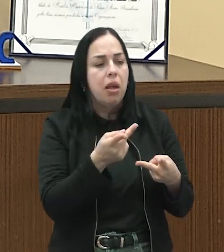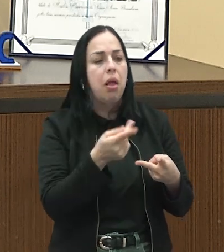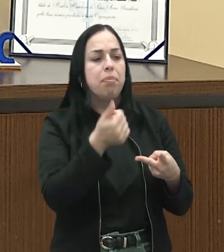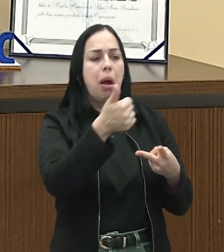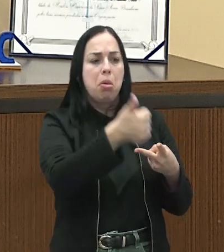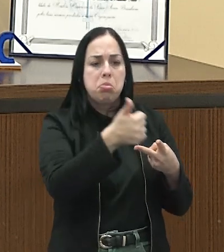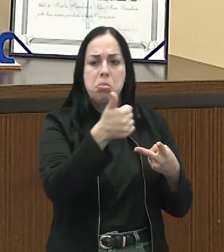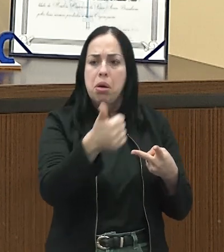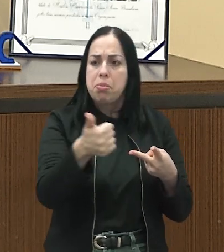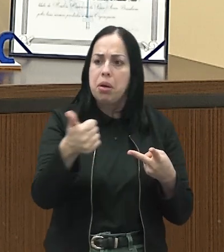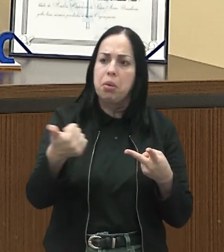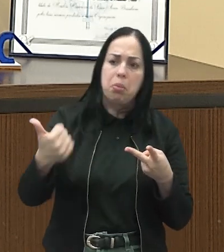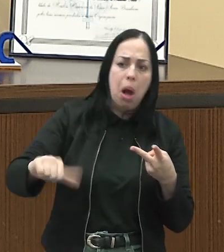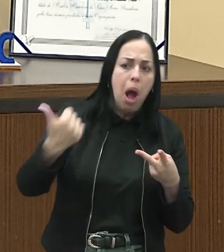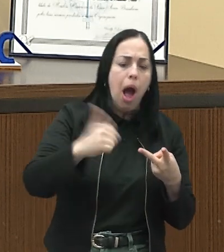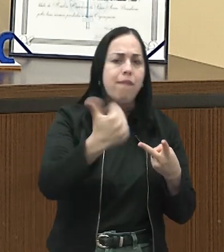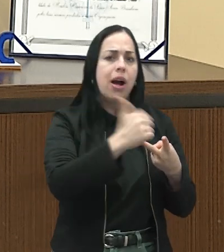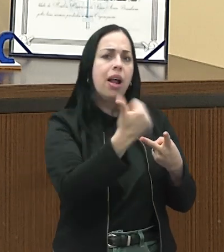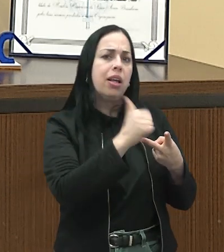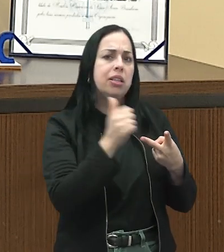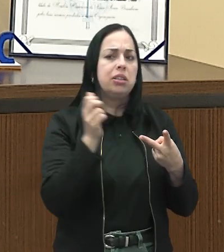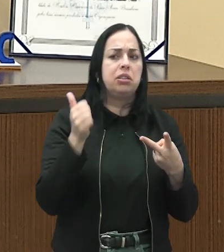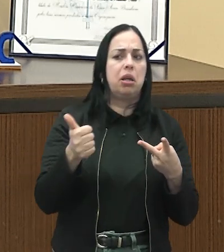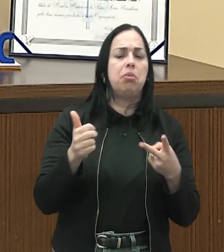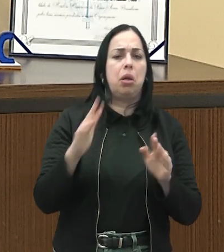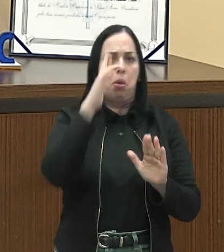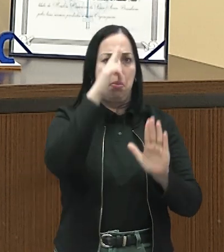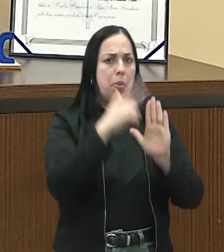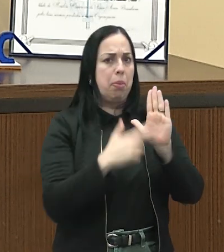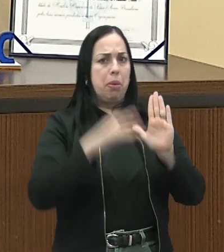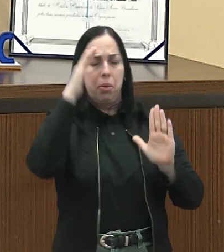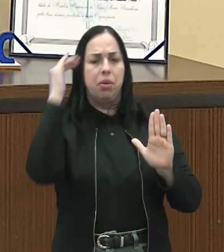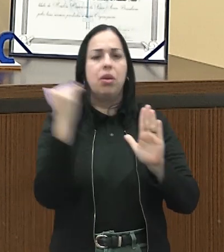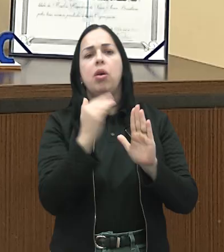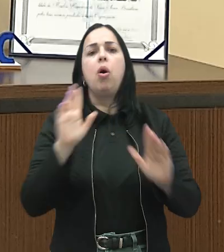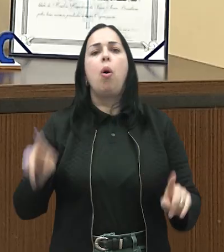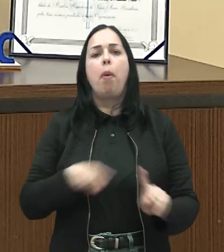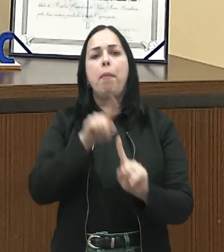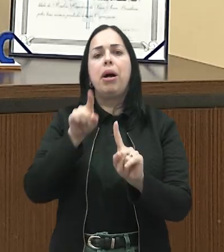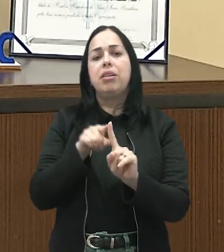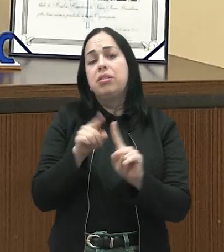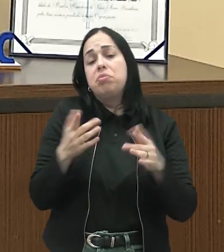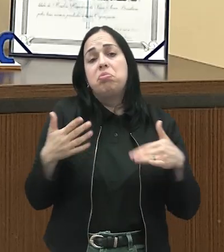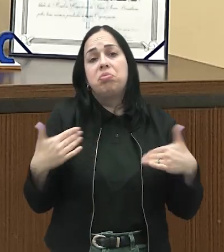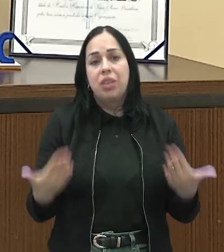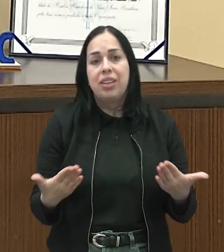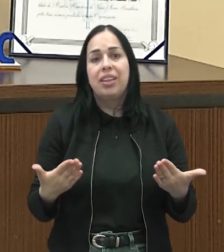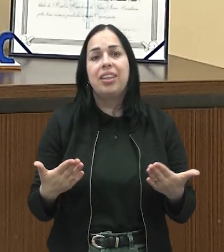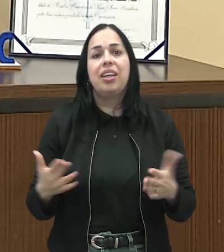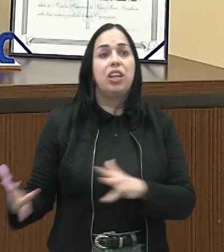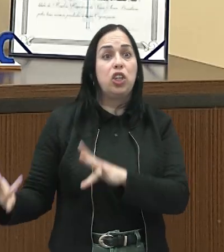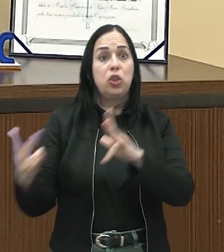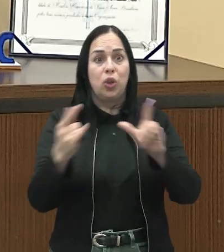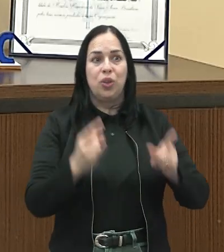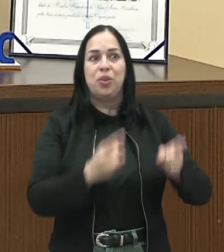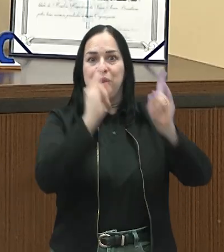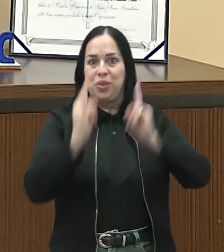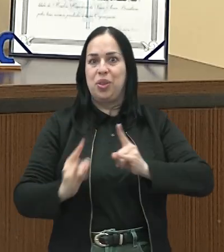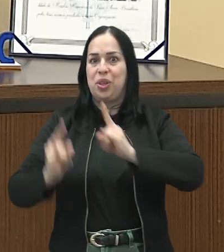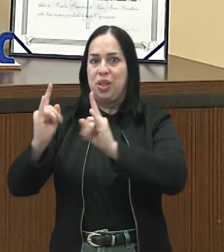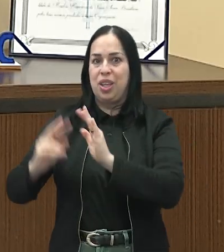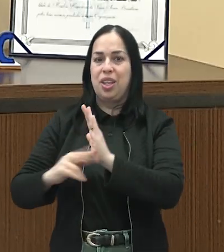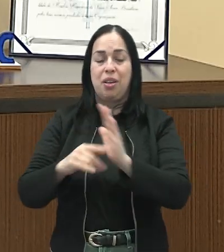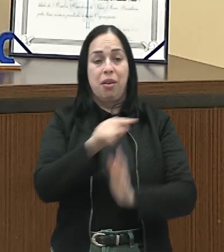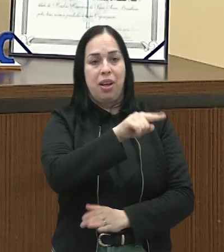visitar, conferir os condomínios, como é que estão, se estão seguindo, O que é o objetivo? Simplesmente é que todos os